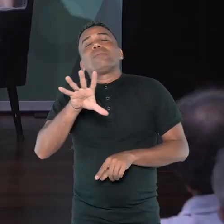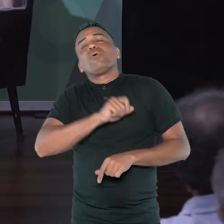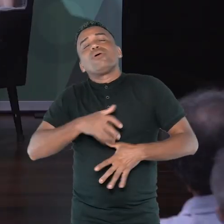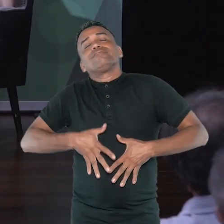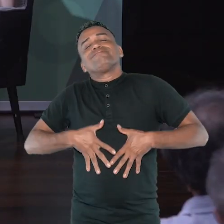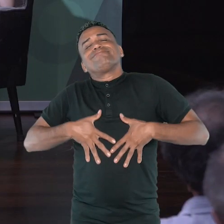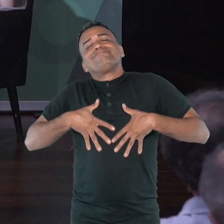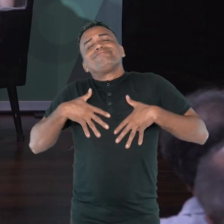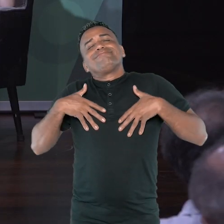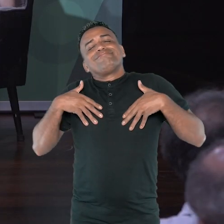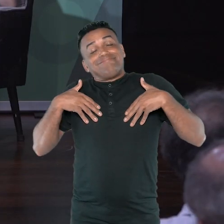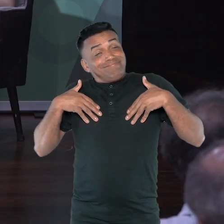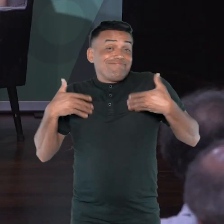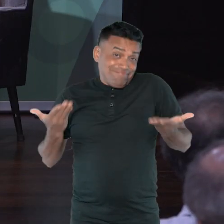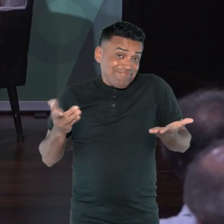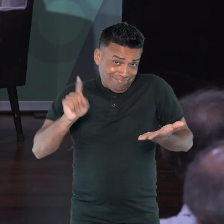é?